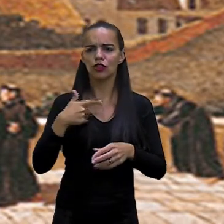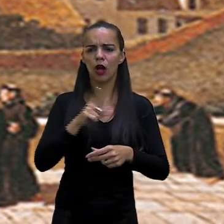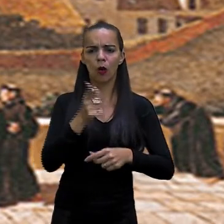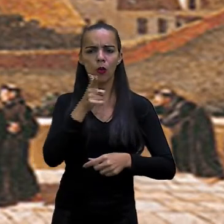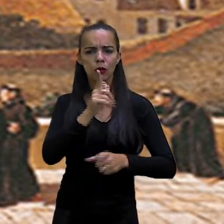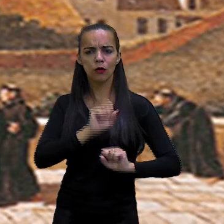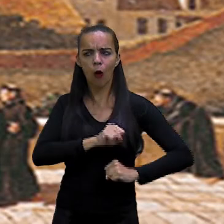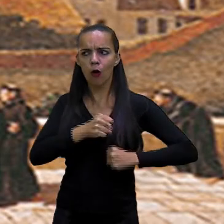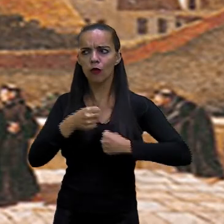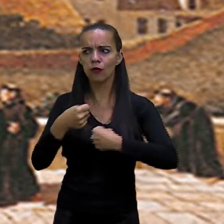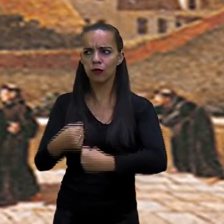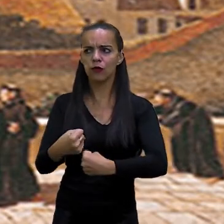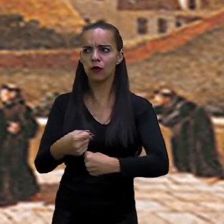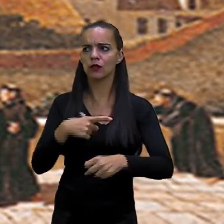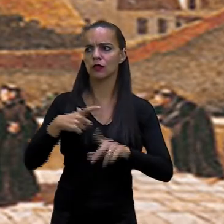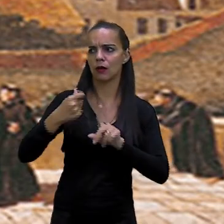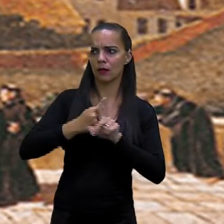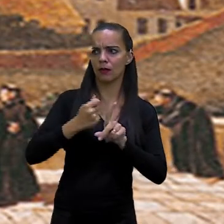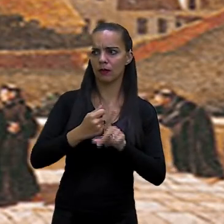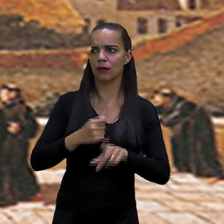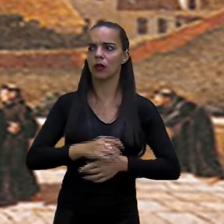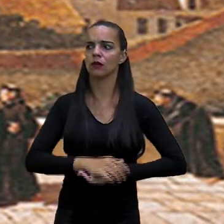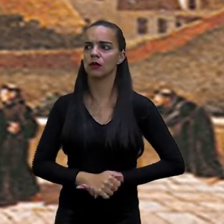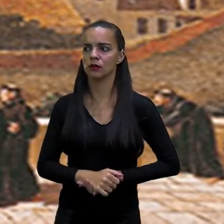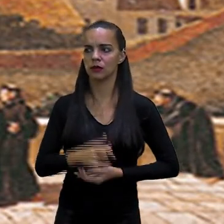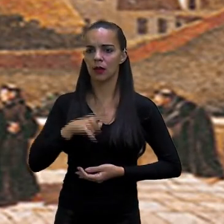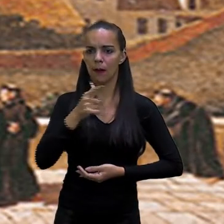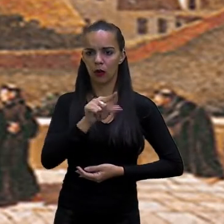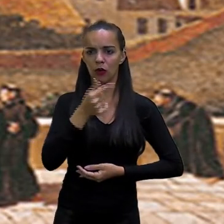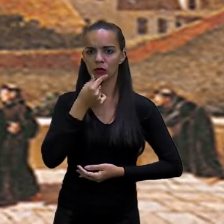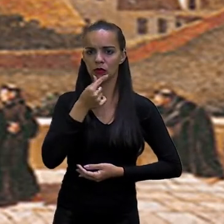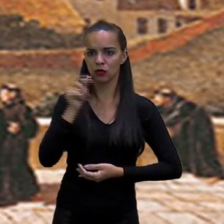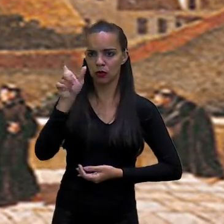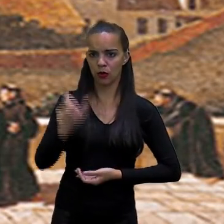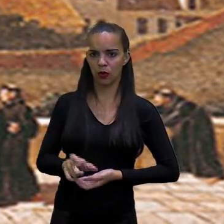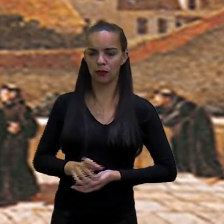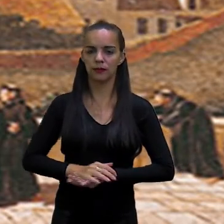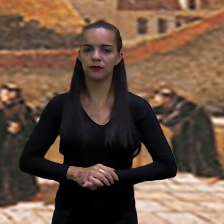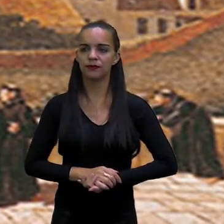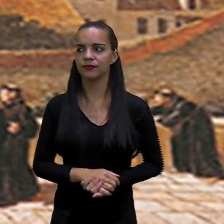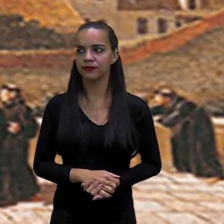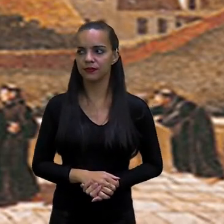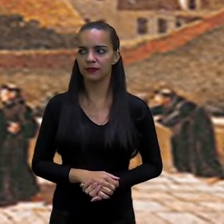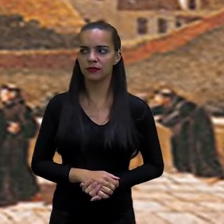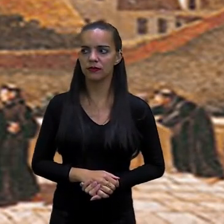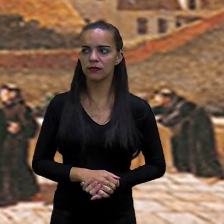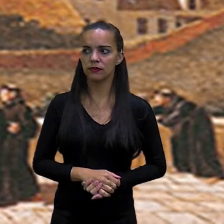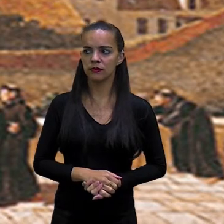força sem o imperador Dom Pedro I.